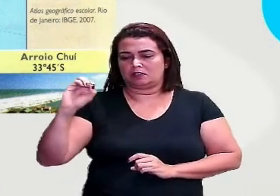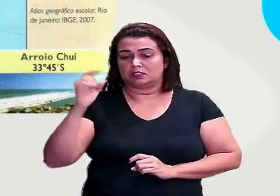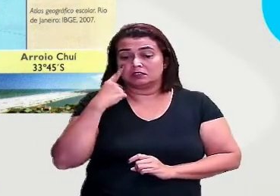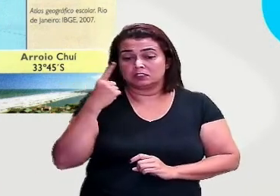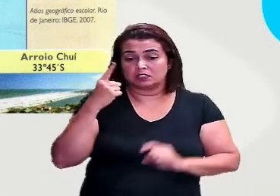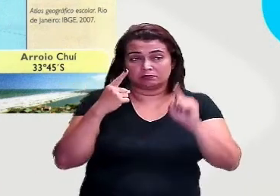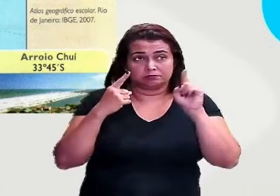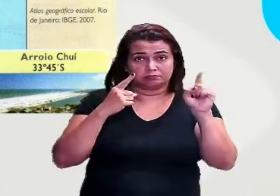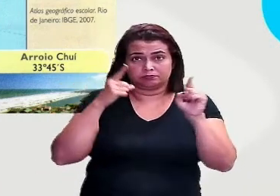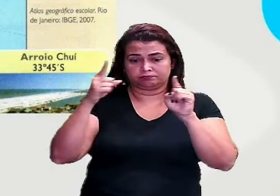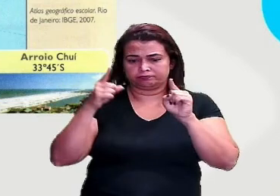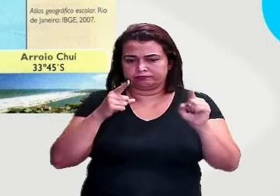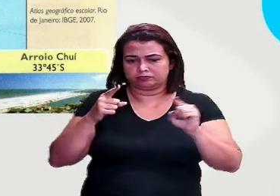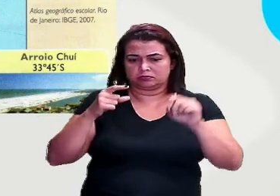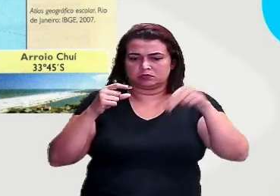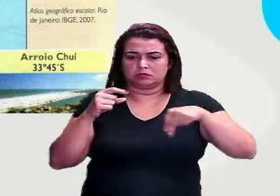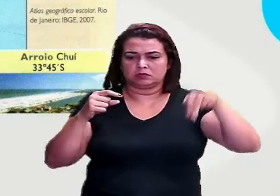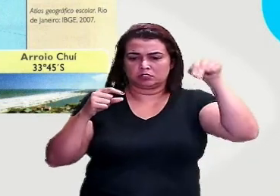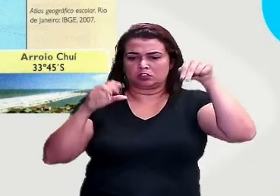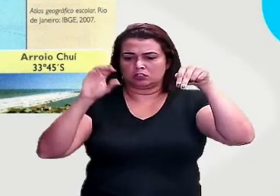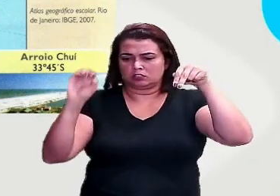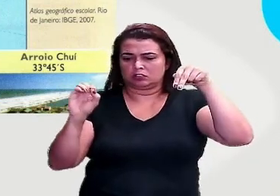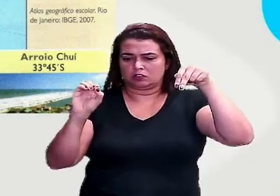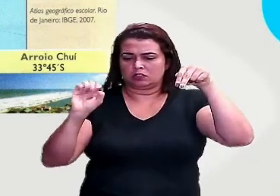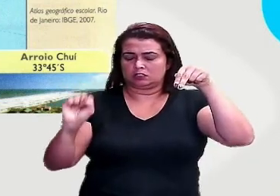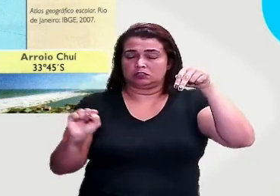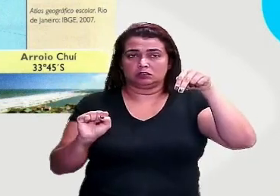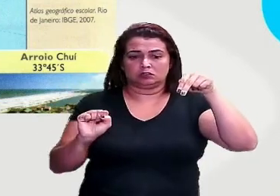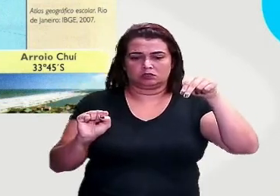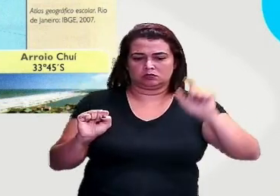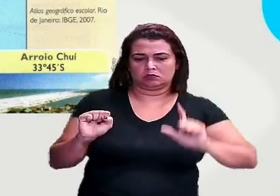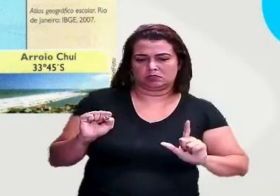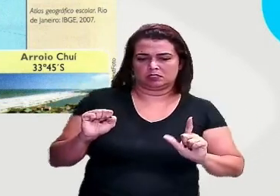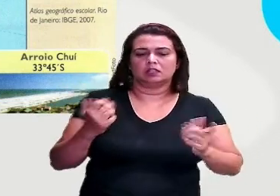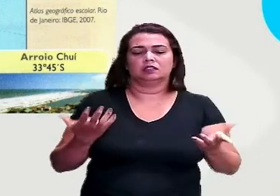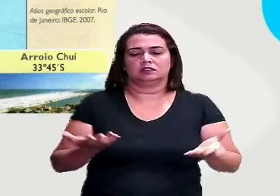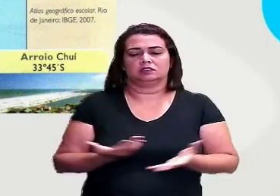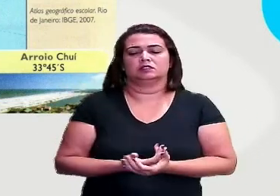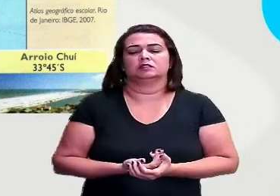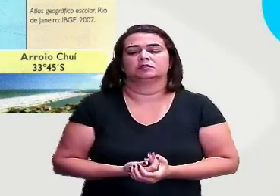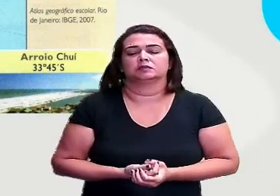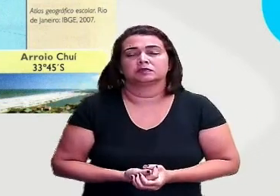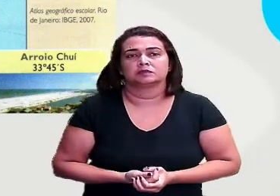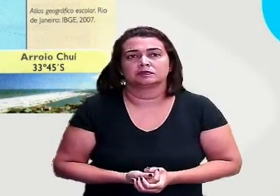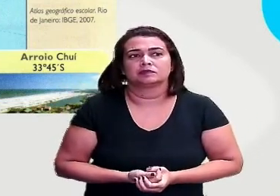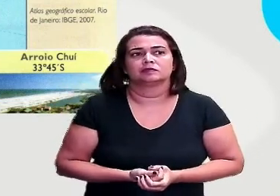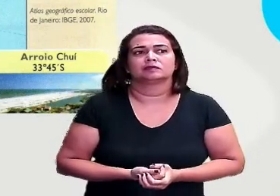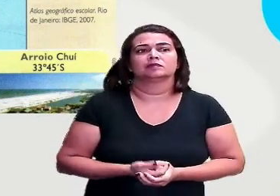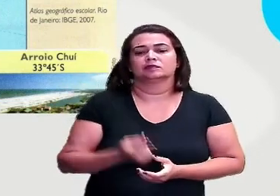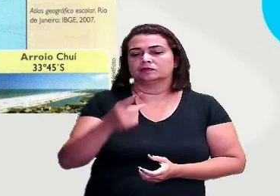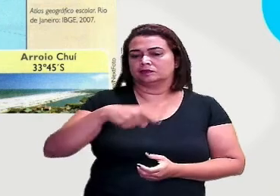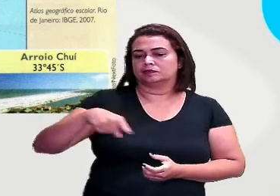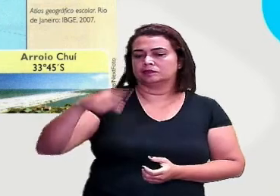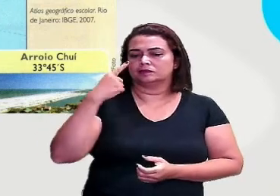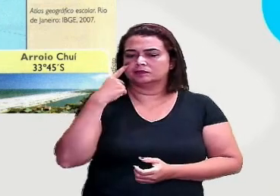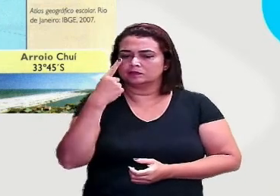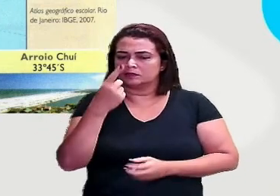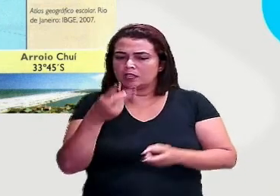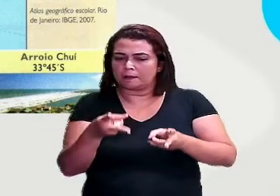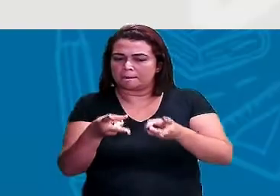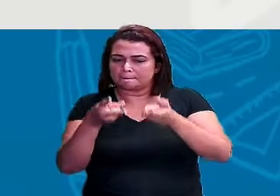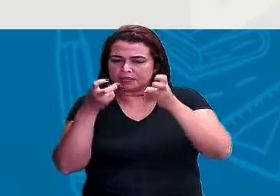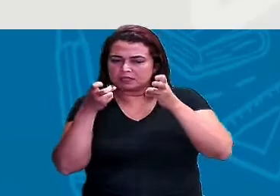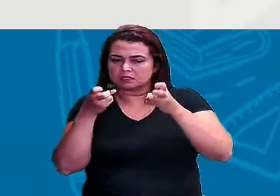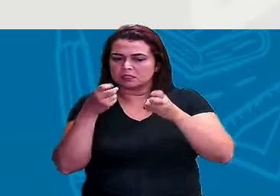da Cotamana 70 graus oeste e o Arroio Chuí 33 graus e 45 sul. Então, se a gente colocar